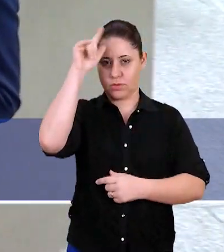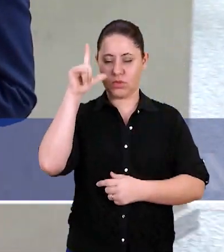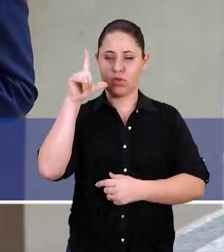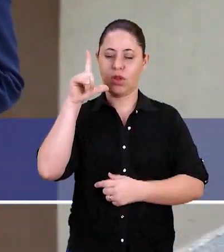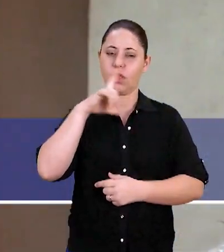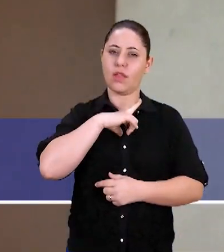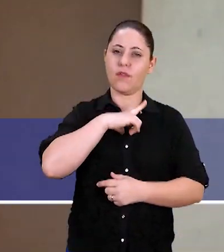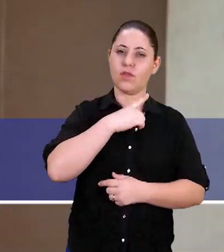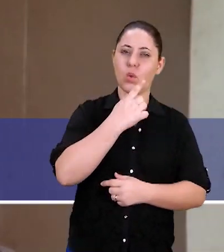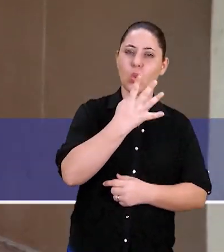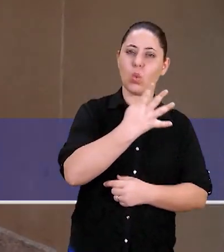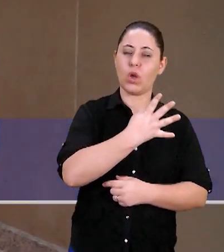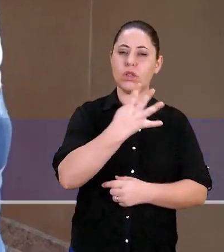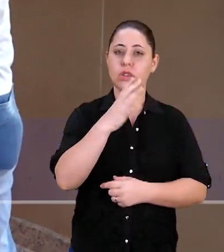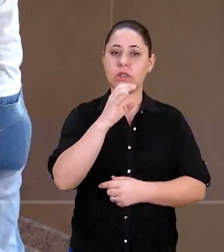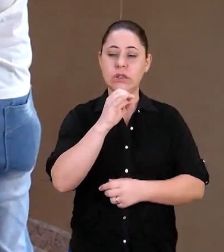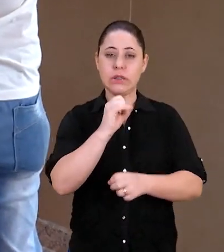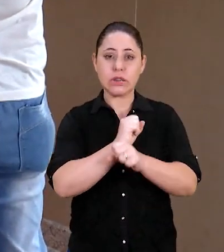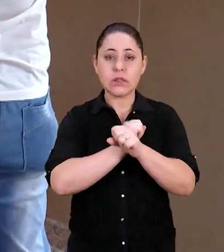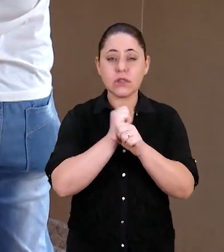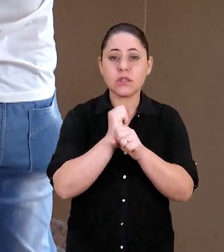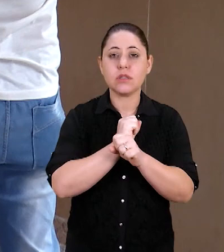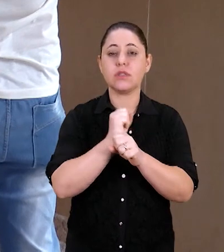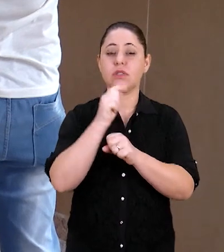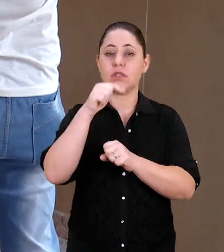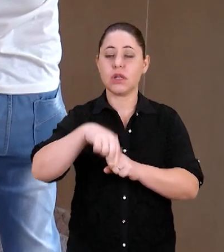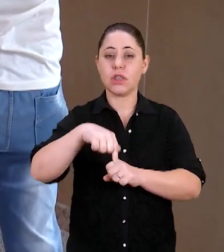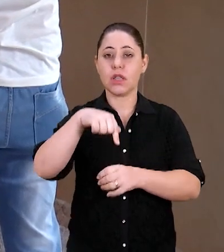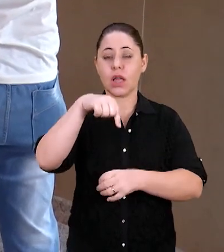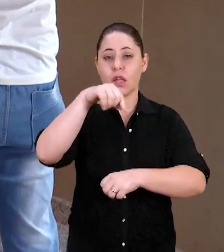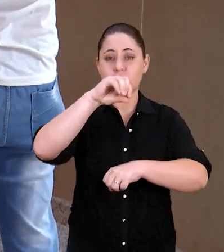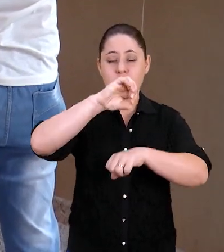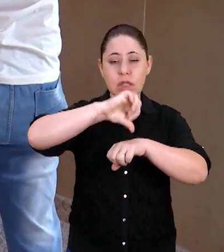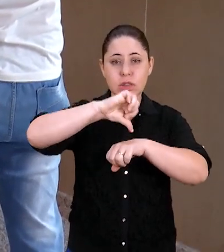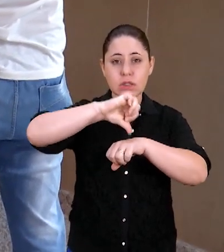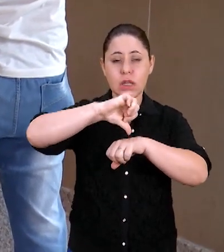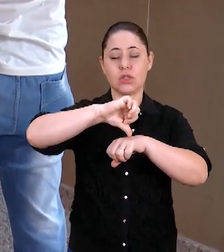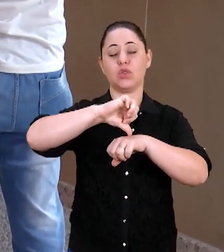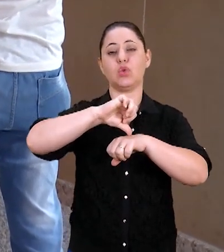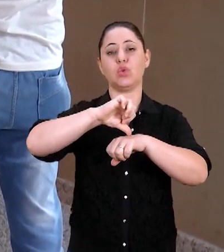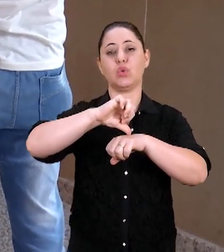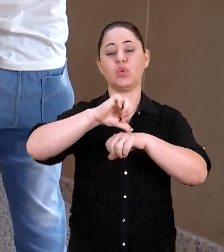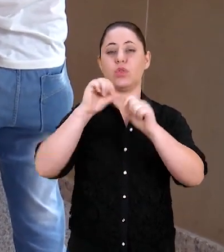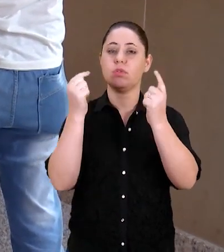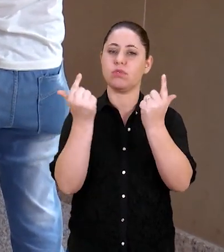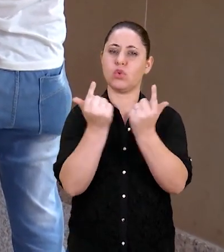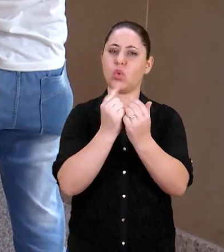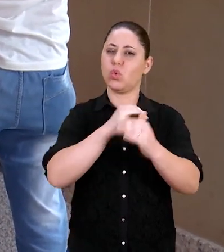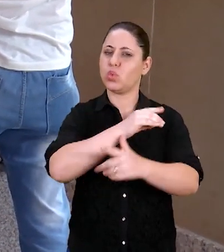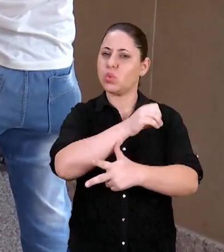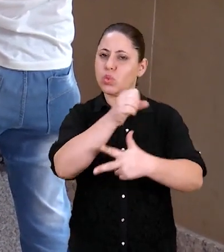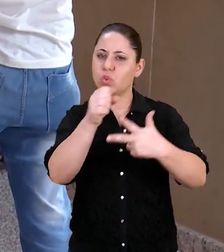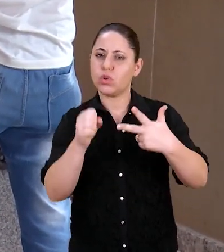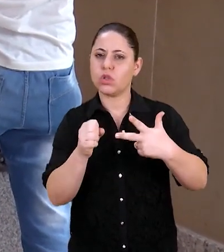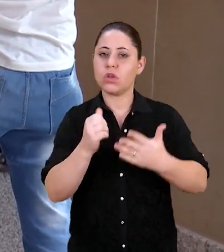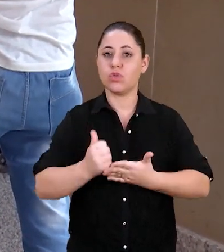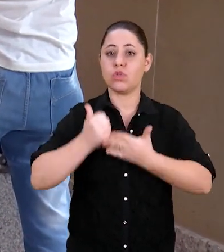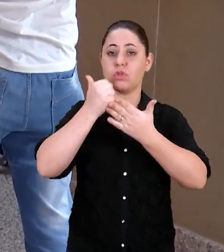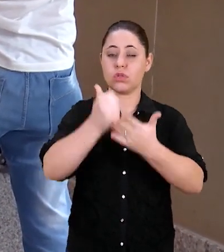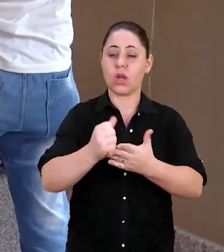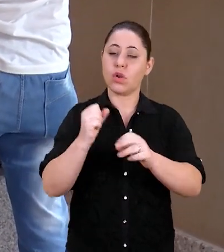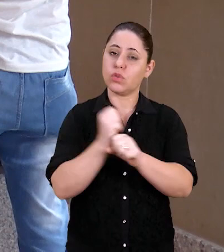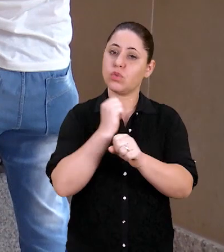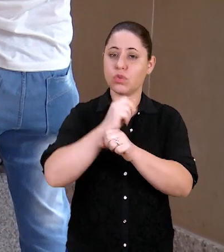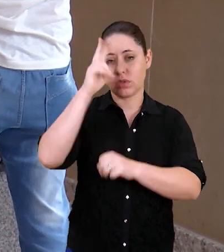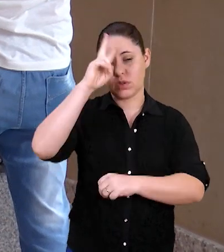Sul comemorou o seu 40º aniversário. E aqui, na sede do Legislativo Estadual, todos os poderes e instituições que ajudaram a construir